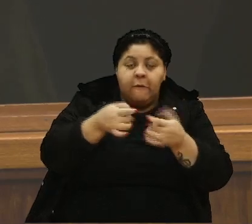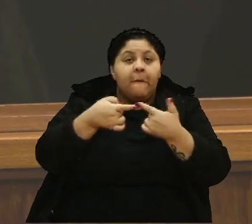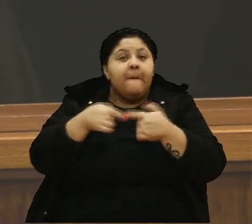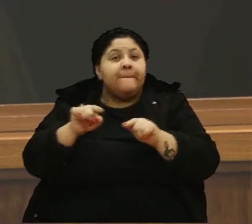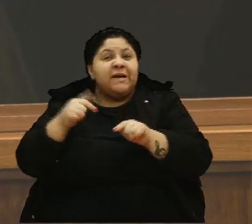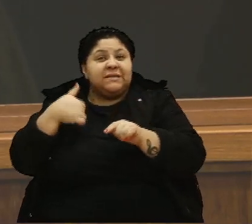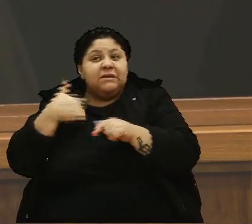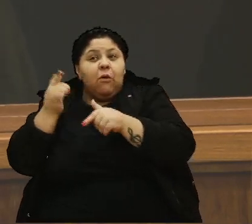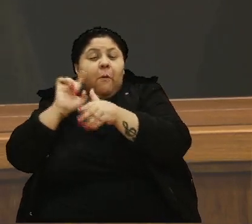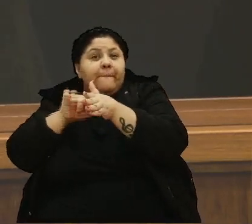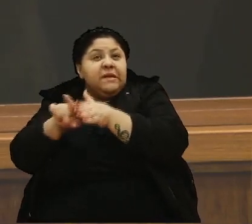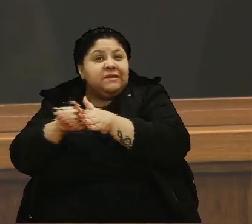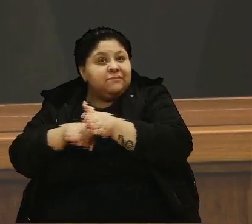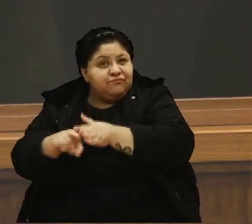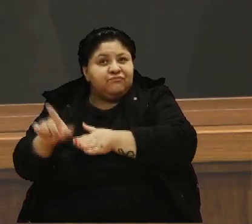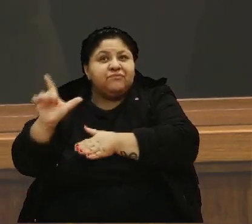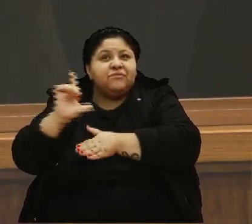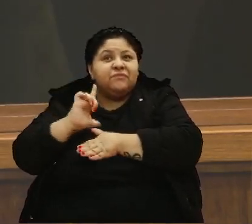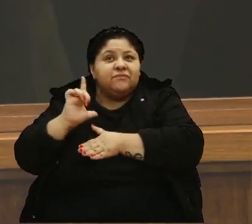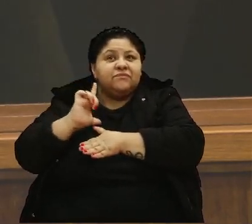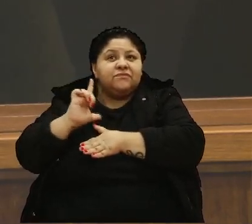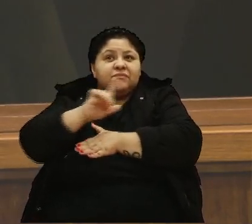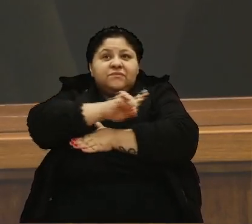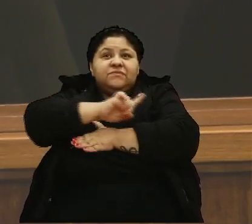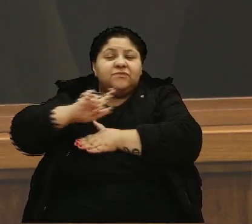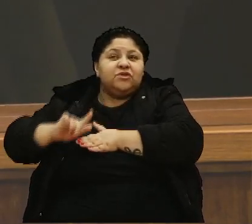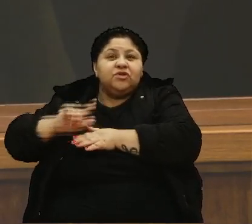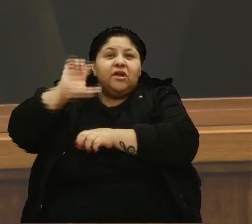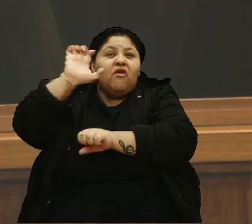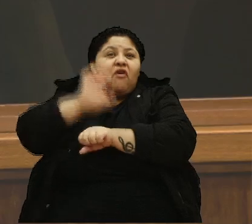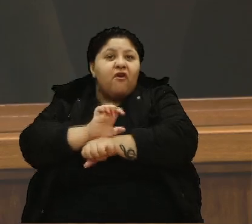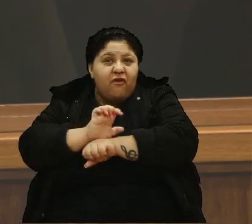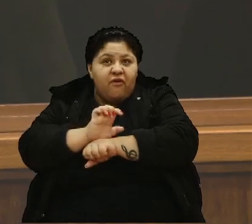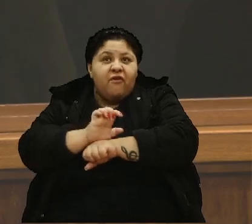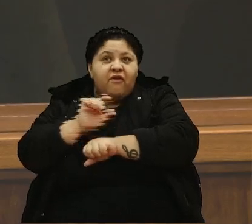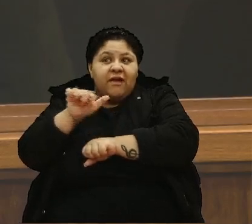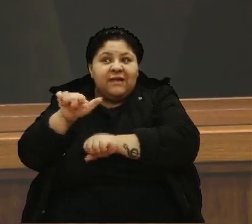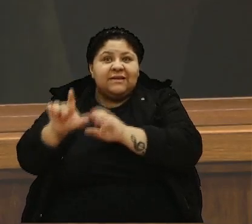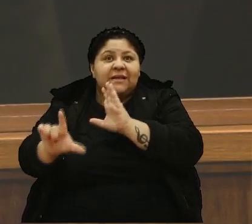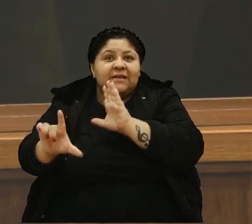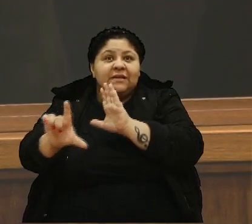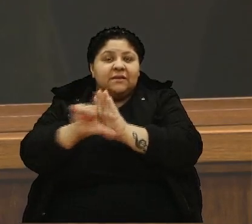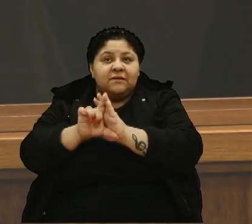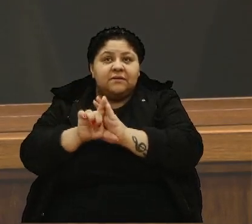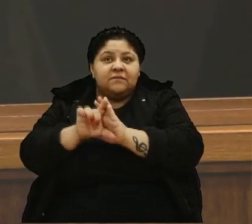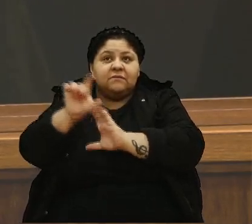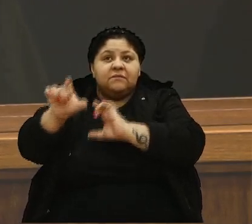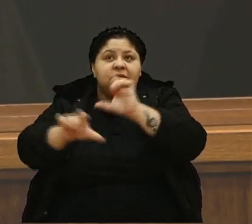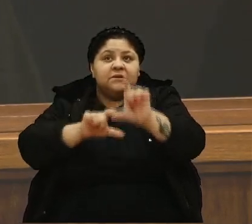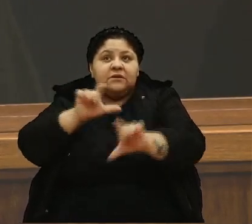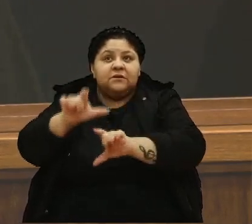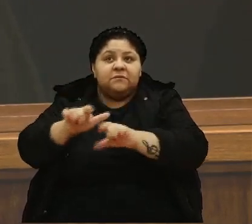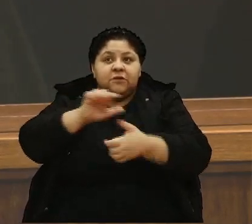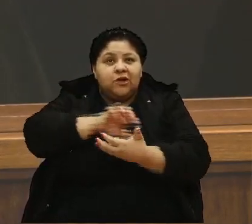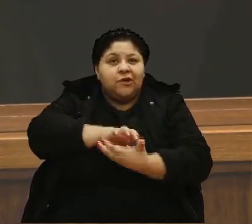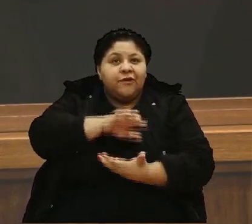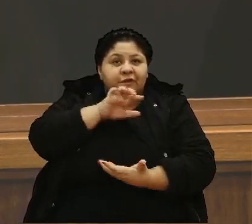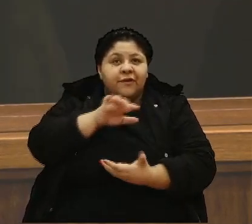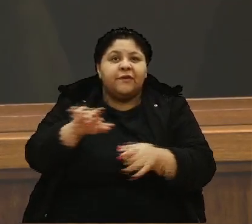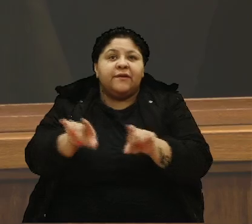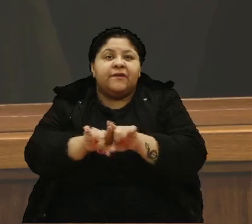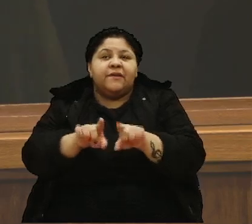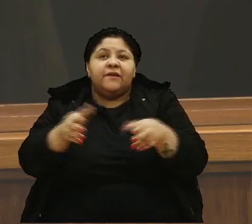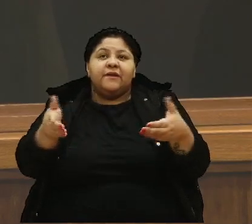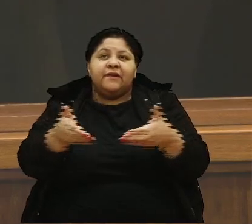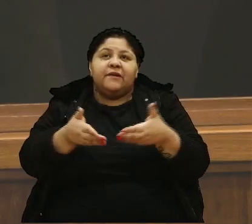andei pesquisando, tem inclusive no governo do estado esta lei para as pessoas idosas, e também agora